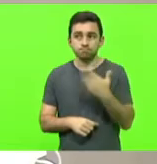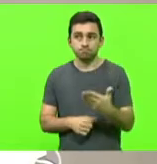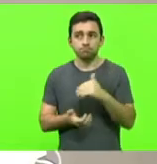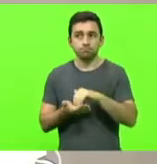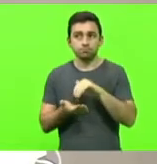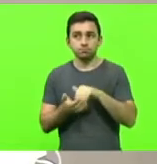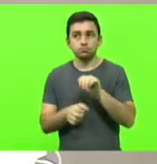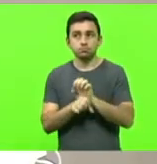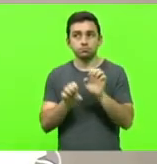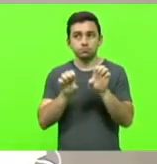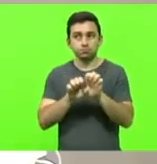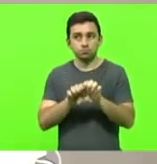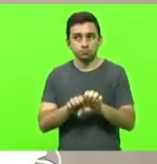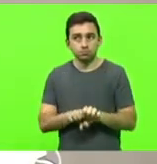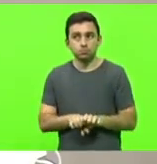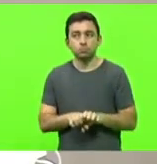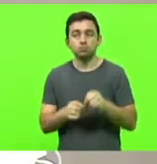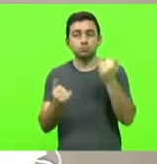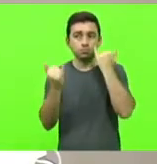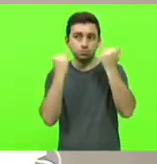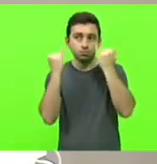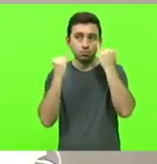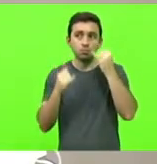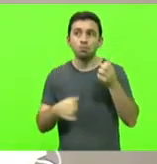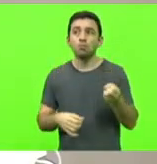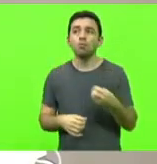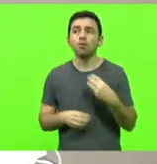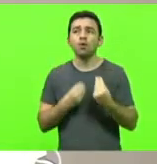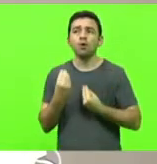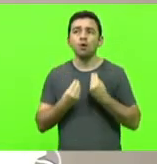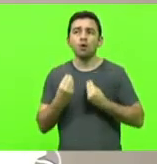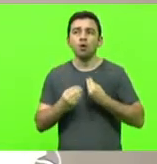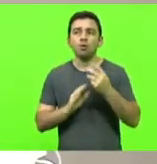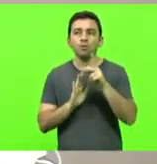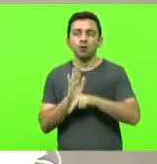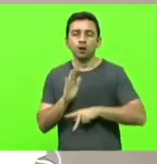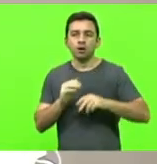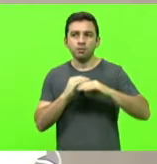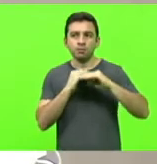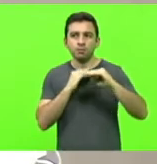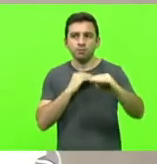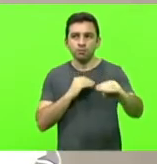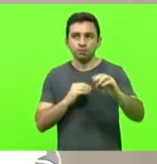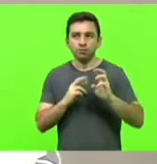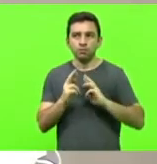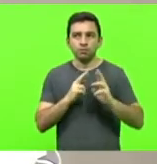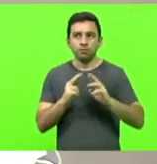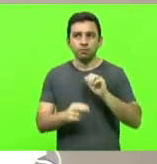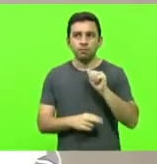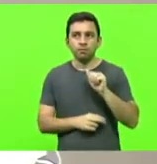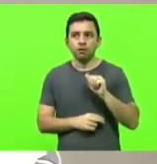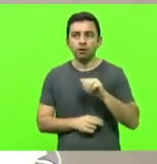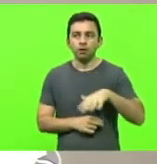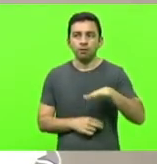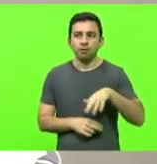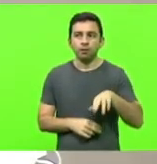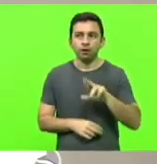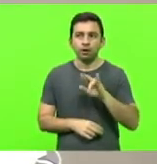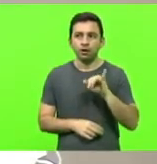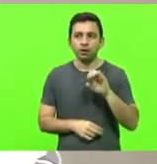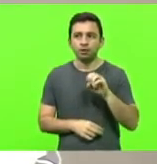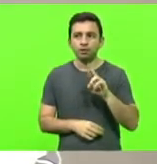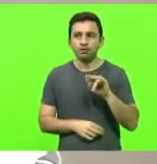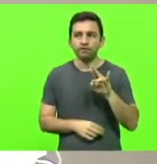Estado da Infraestrutura informações atualizadas acerca do andamento do projeto de pavimentação da rodovia estadual entre os municípios de Rio Rufino e